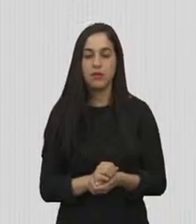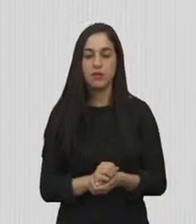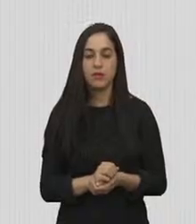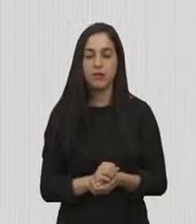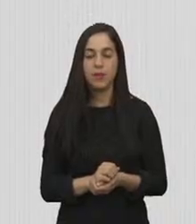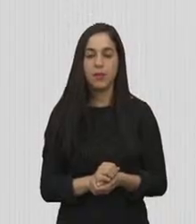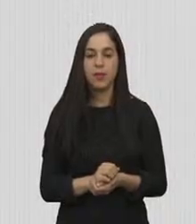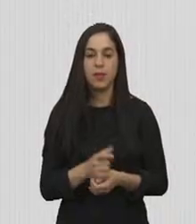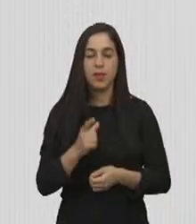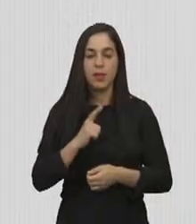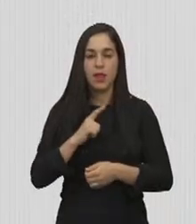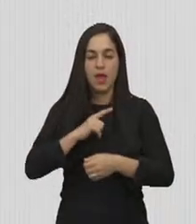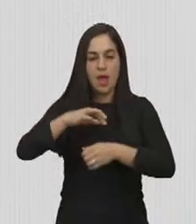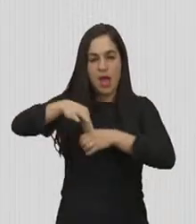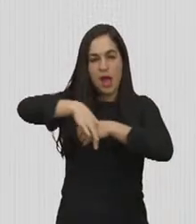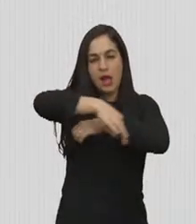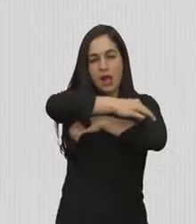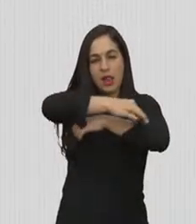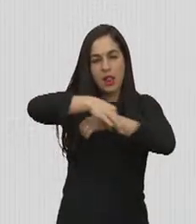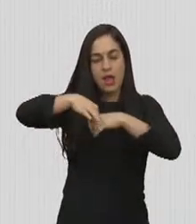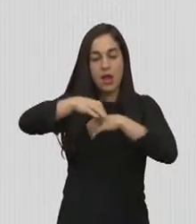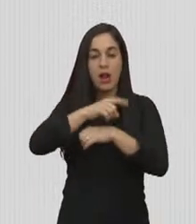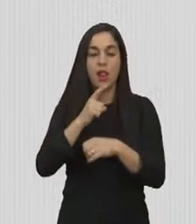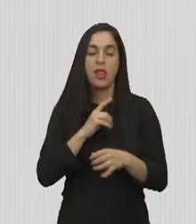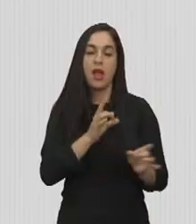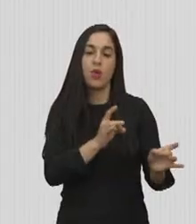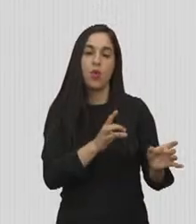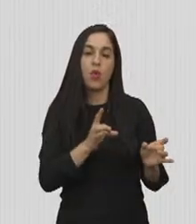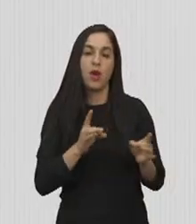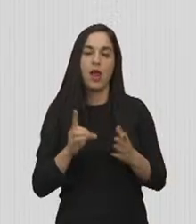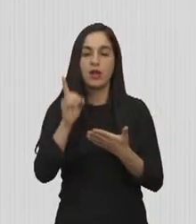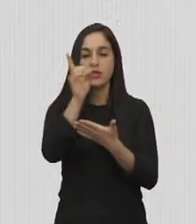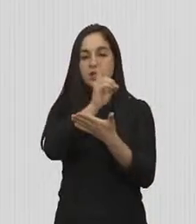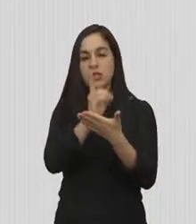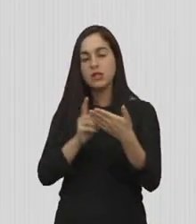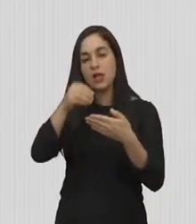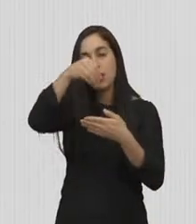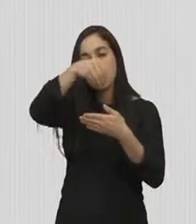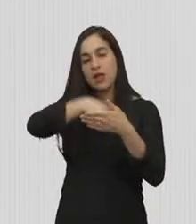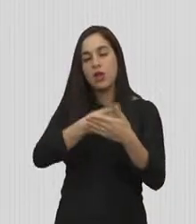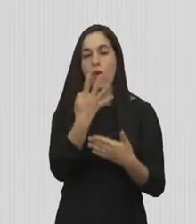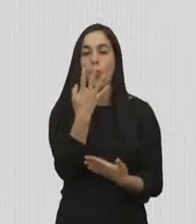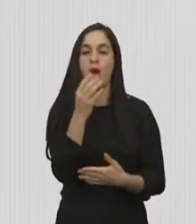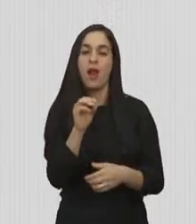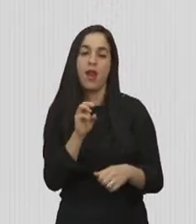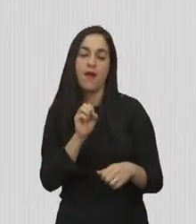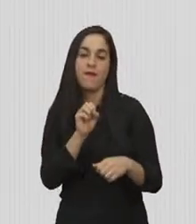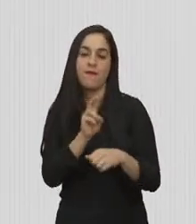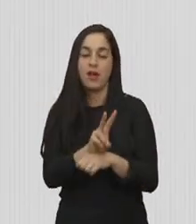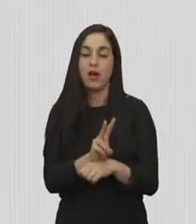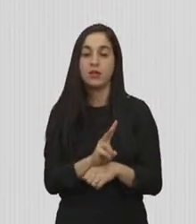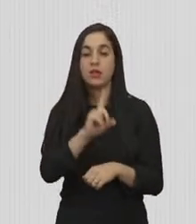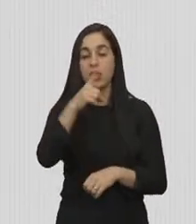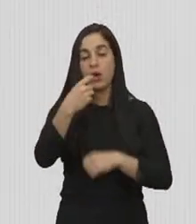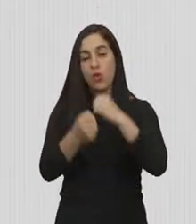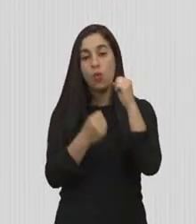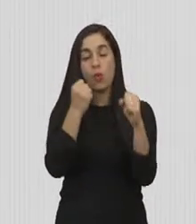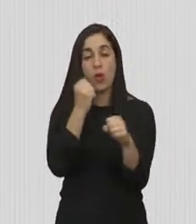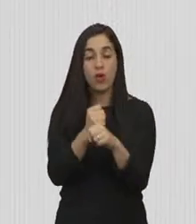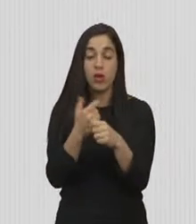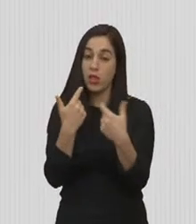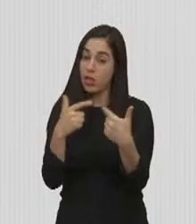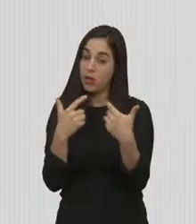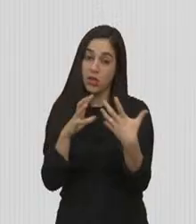de arquitetura, né, a gente tem o técnico de design de interiores com 40 vagas anuais, a partir de agora. Então, a partir do ano que vem, a gente não tem mais oferta